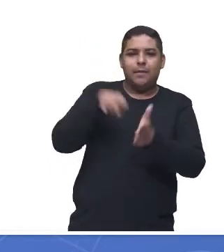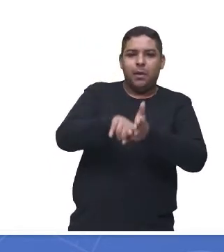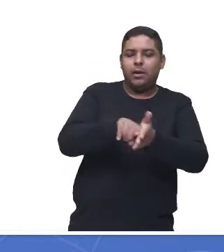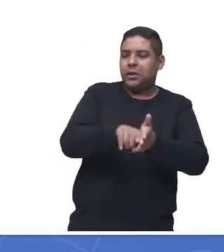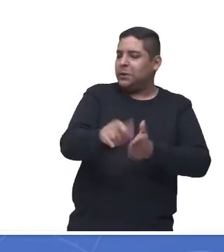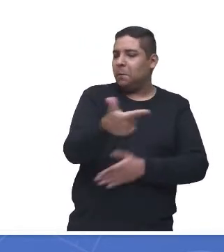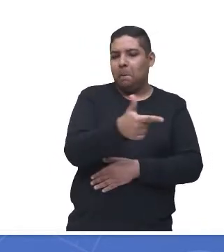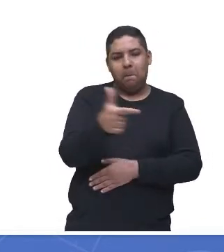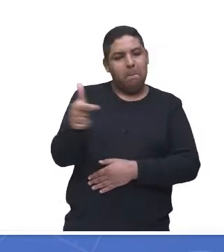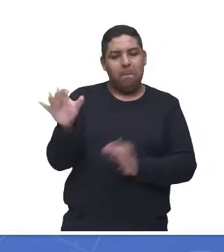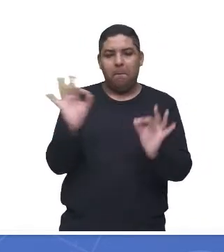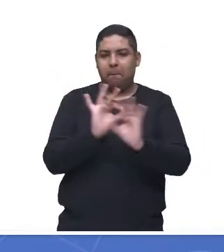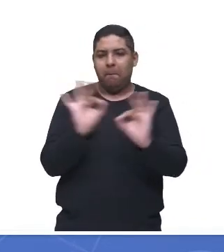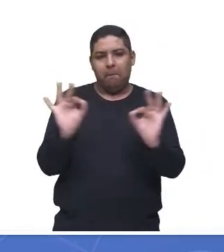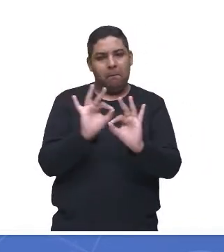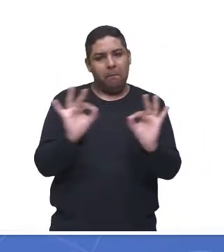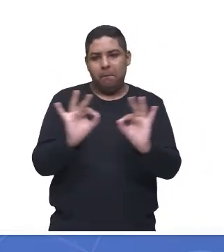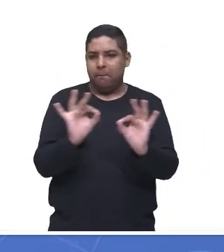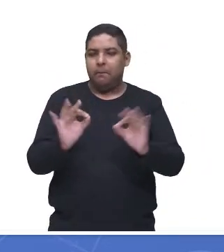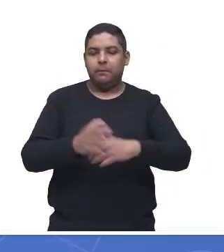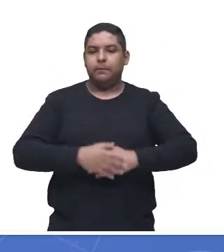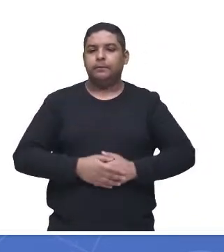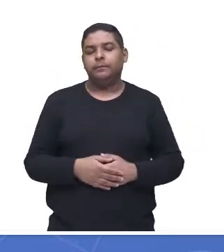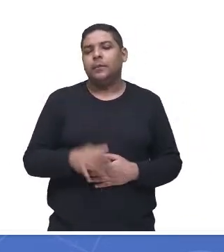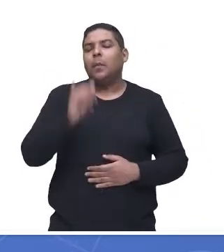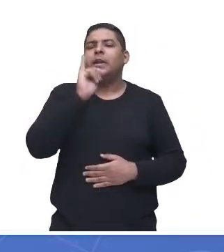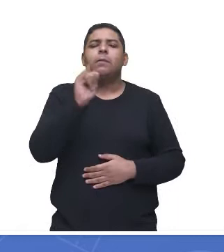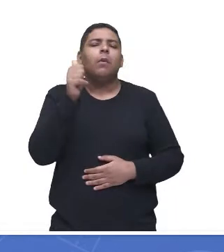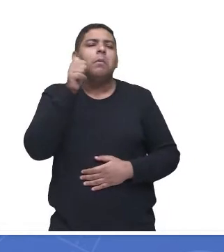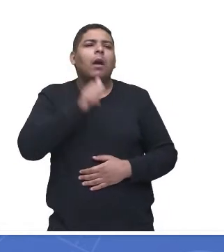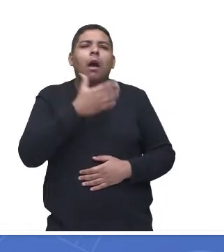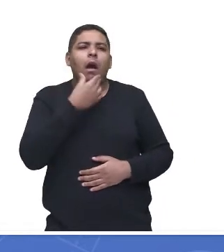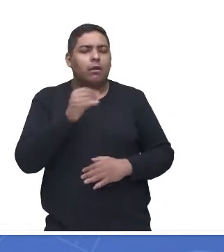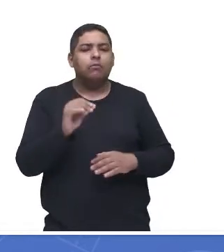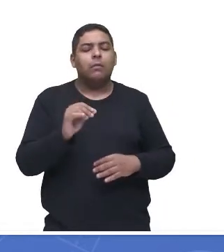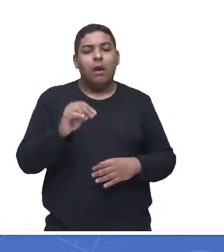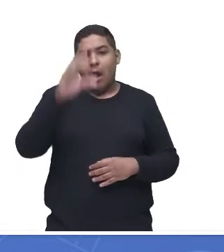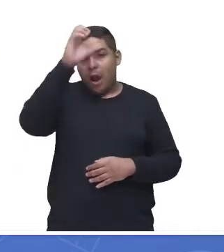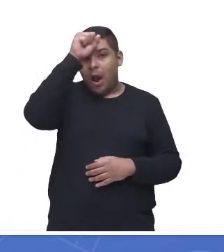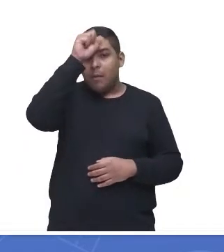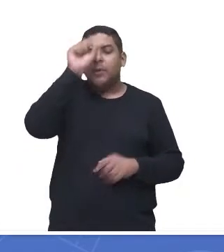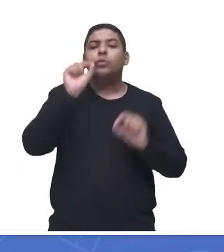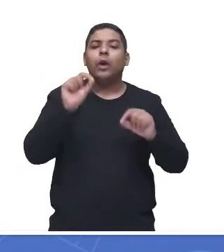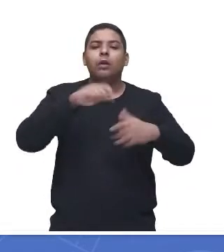precisa comprovar cientificamente, né? A garota ou o garoto aprende a fazer um bolo,